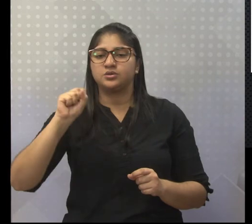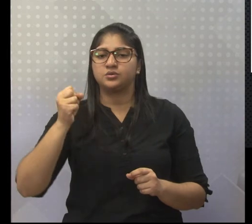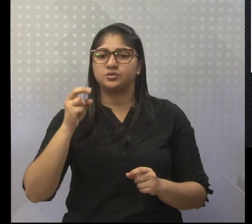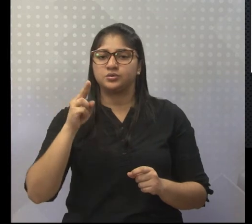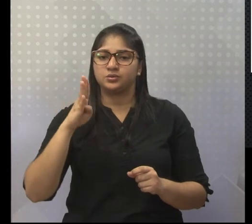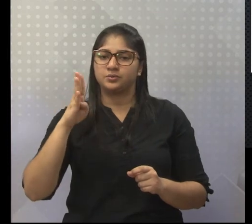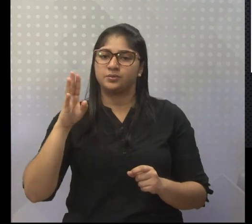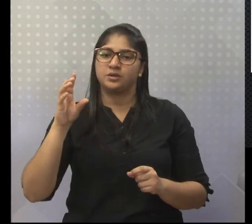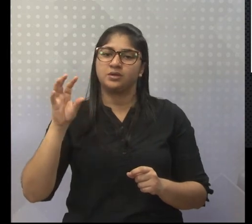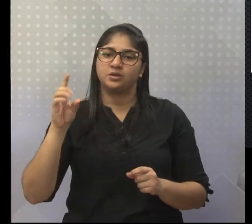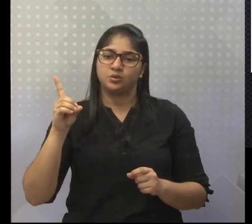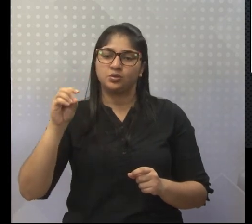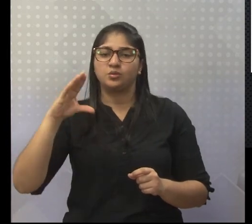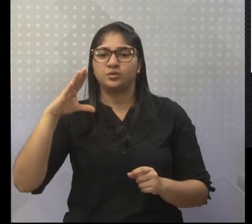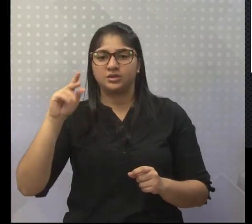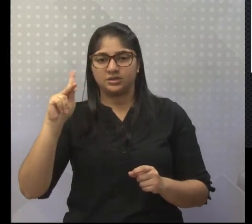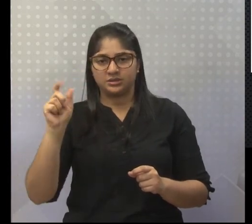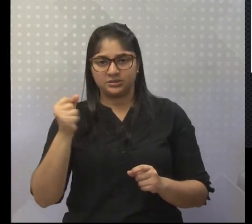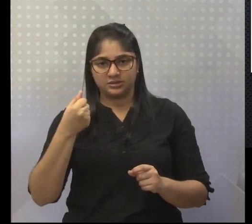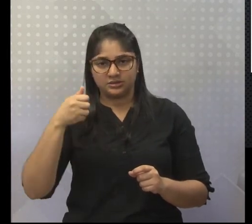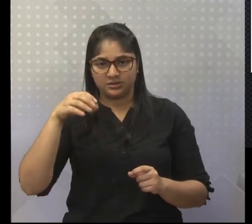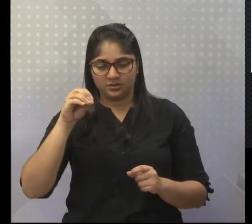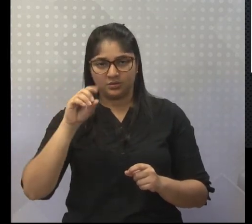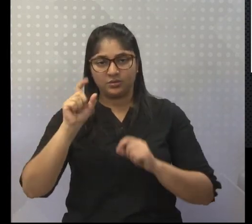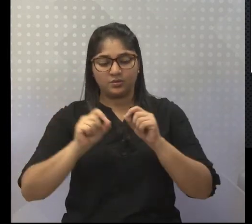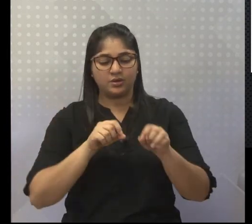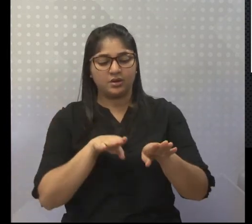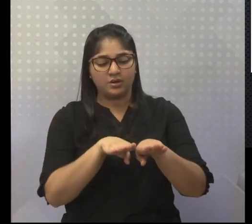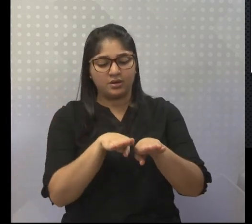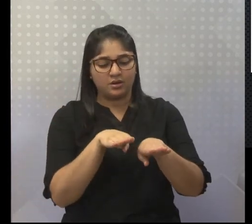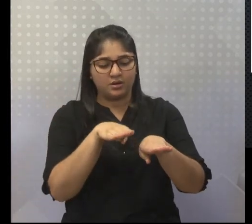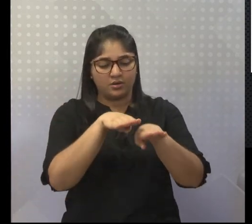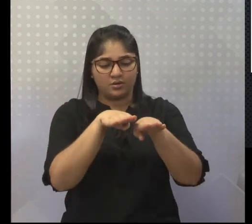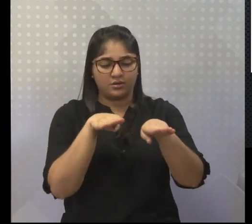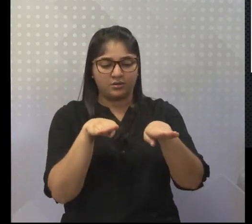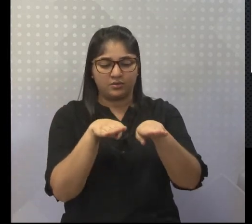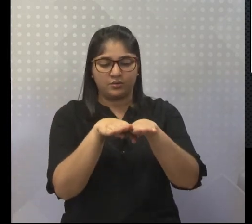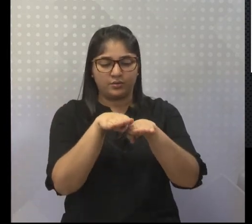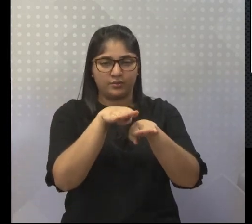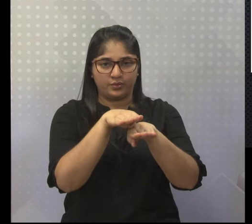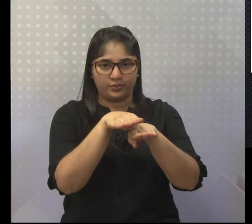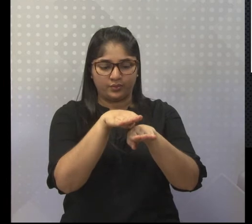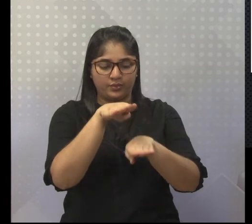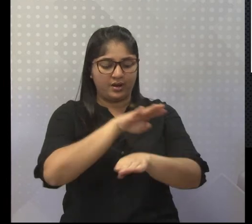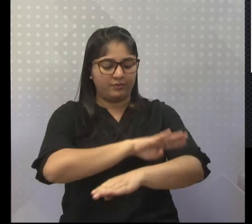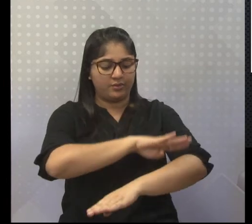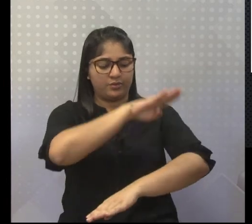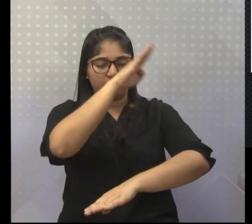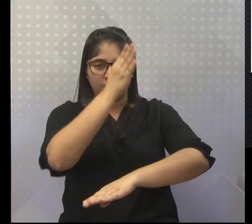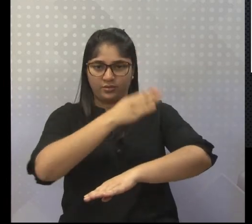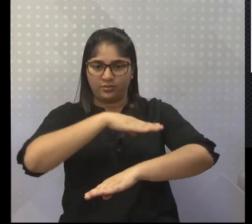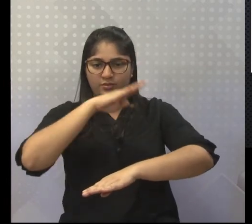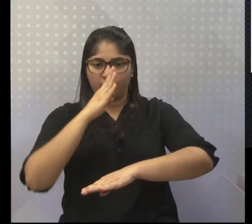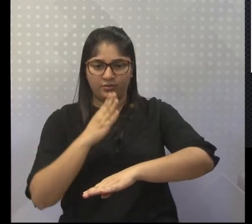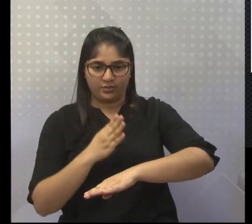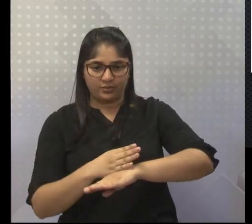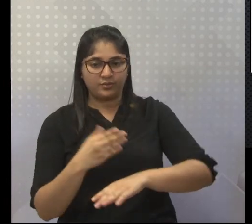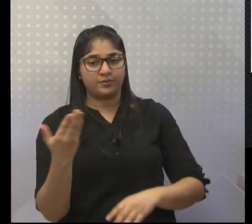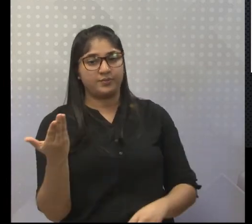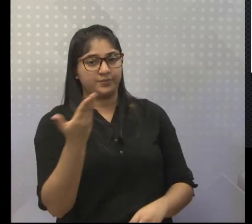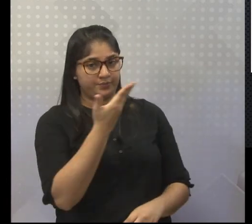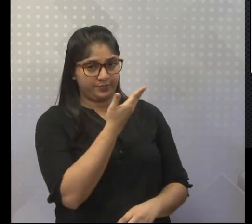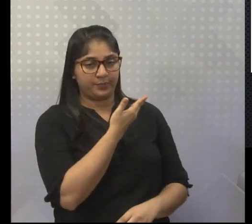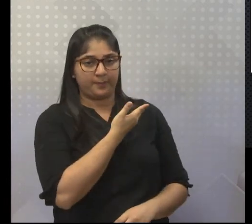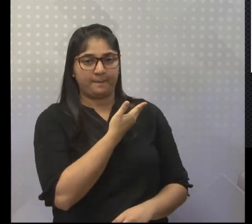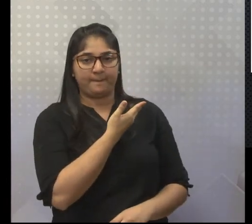que é quando acontece de uma placa e para baixo ea outra para cima formando cadeias de montanhas chamada de cordilheiras a exemplo aí ó tem a